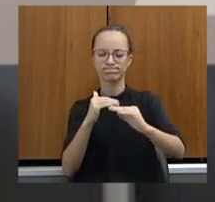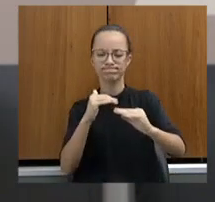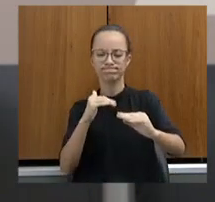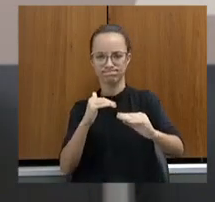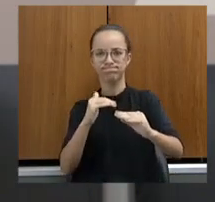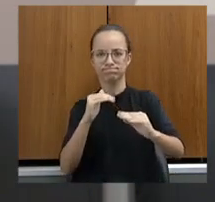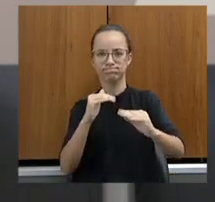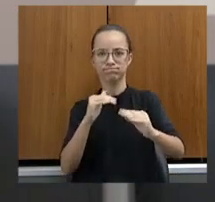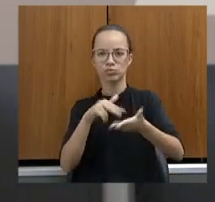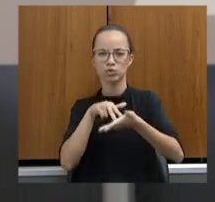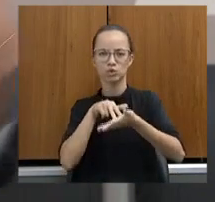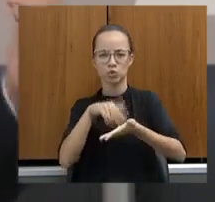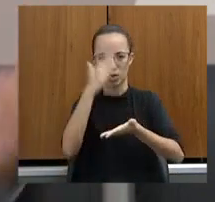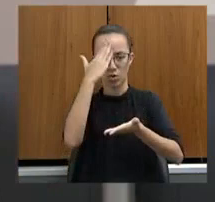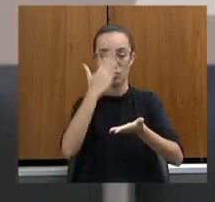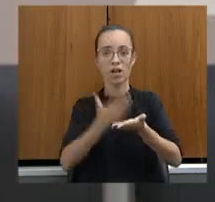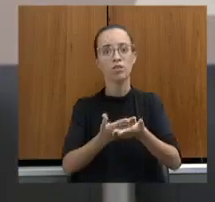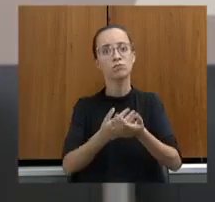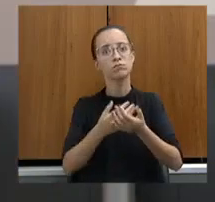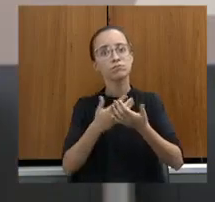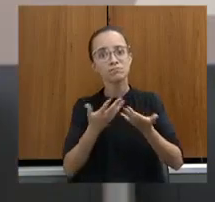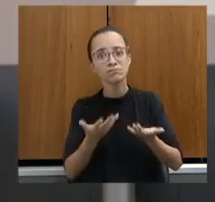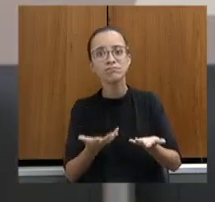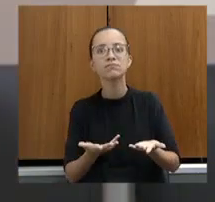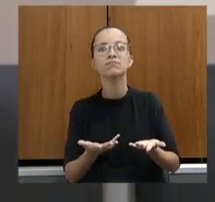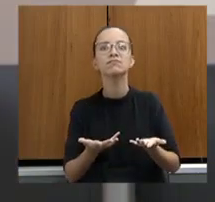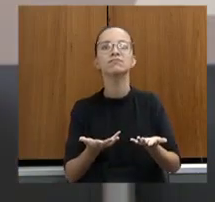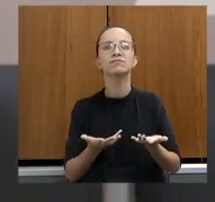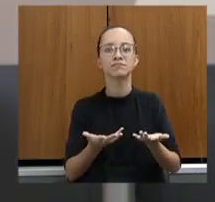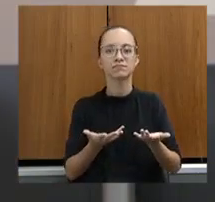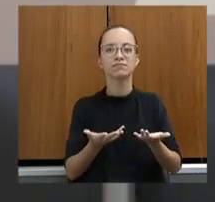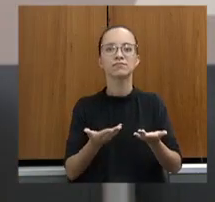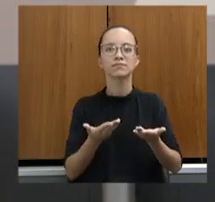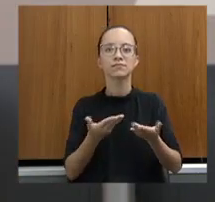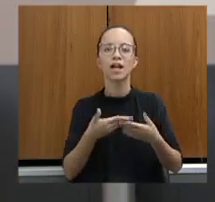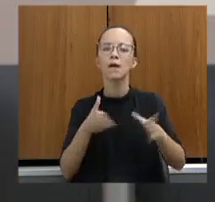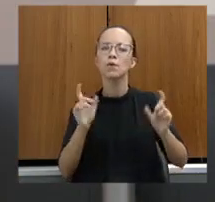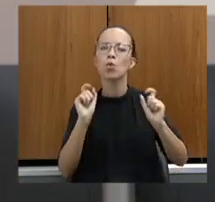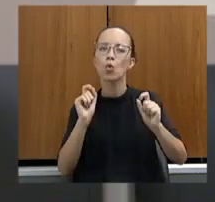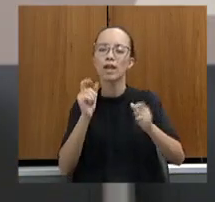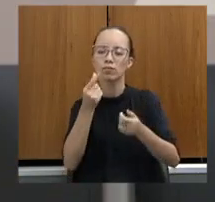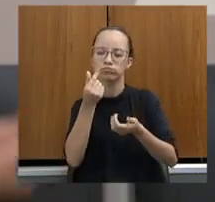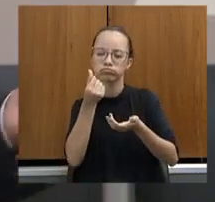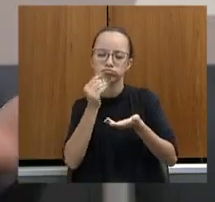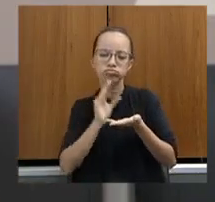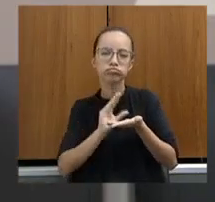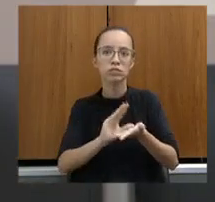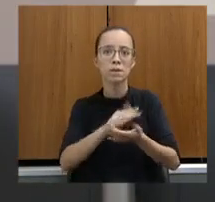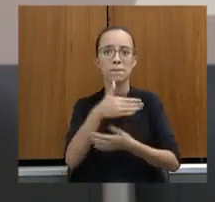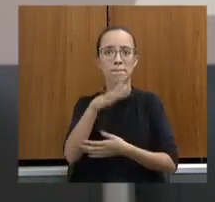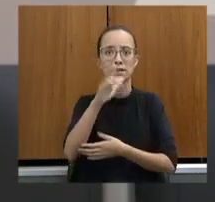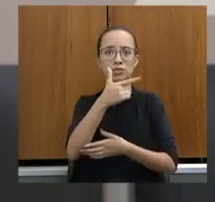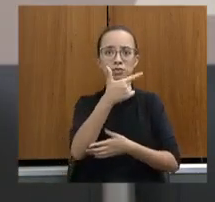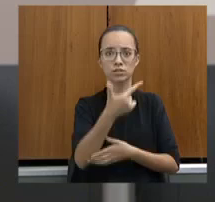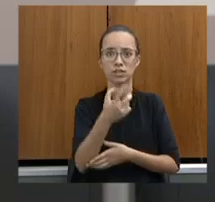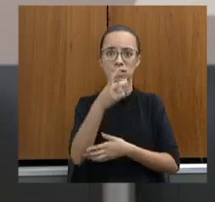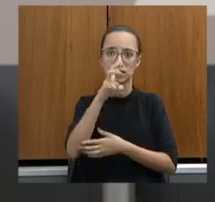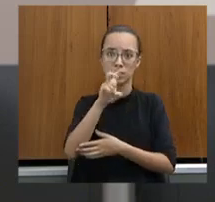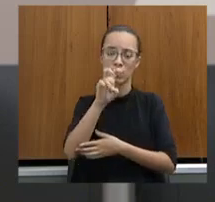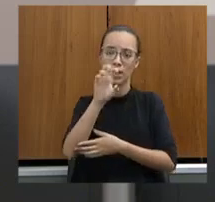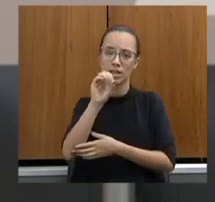confiáveis que abriu todo esse espaço esse veque grande de grandes investimento no estado né são mais de 250